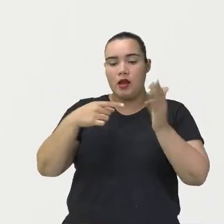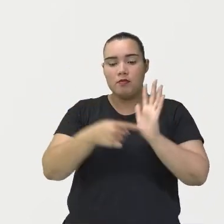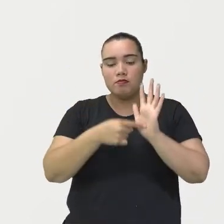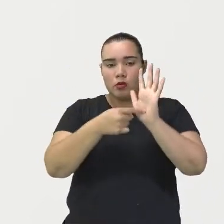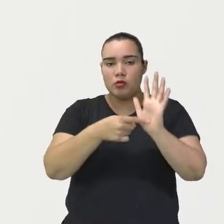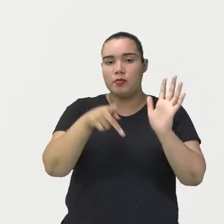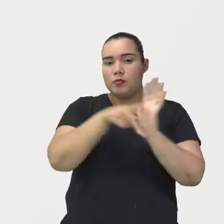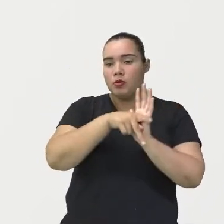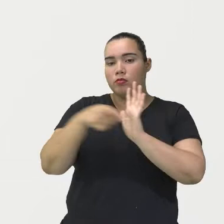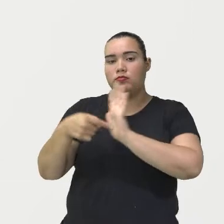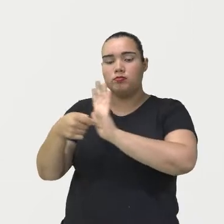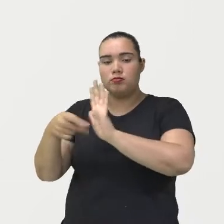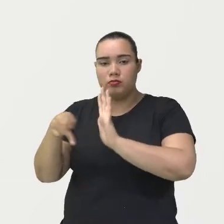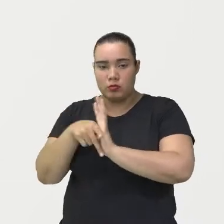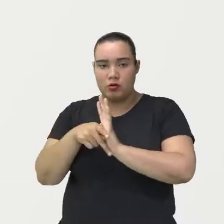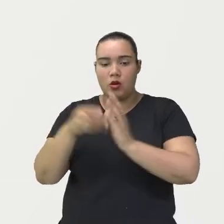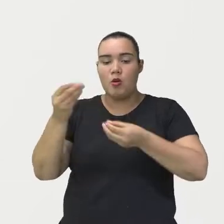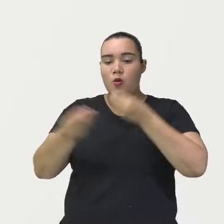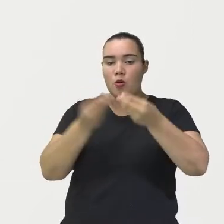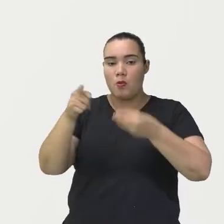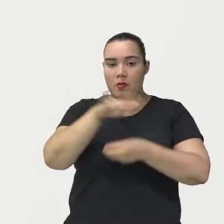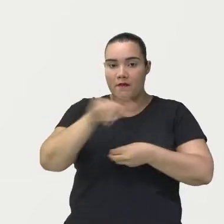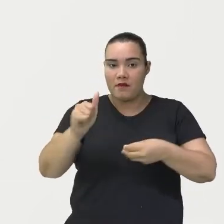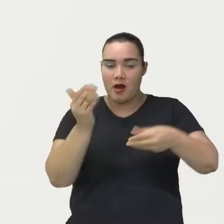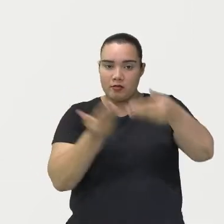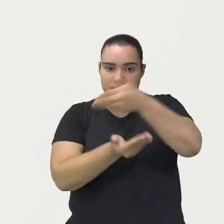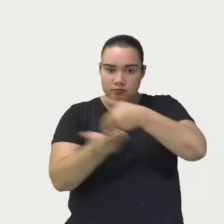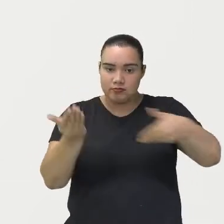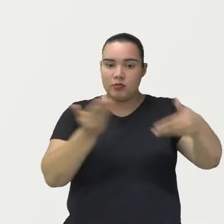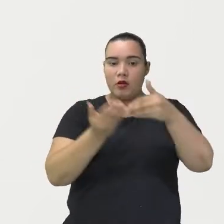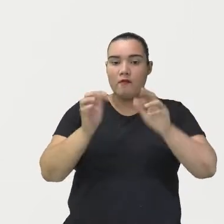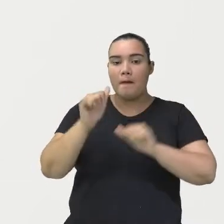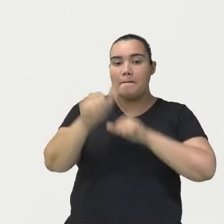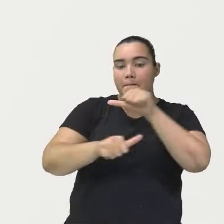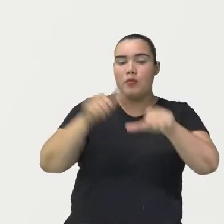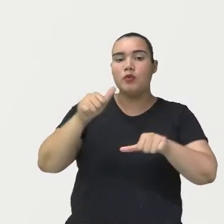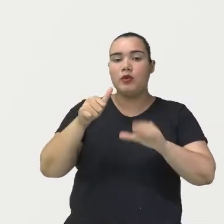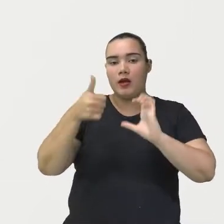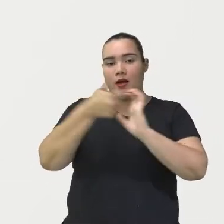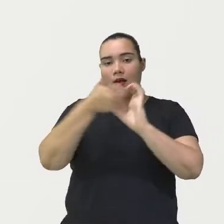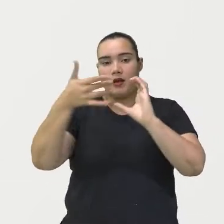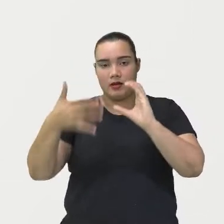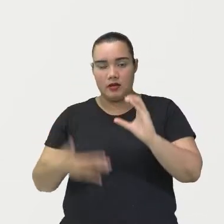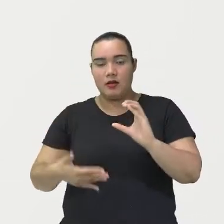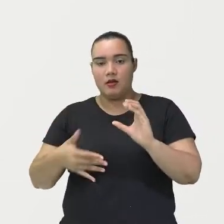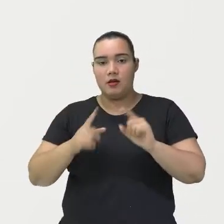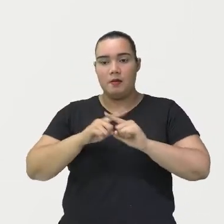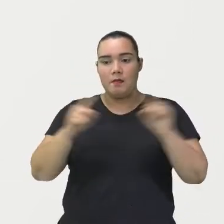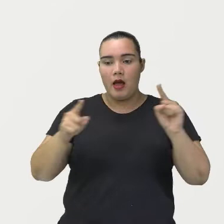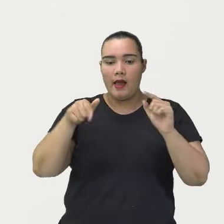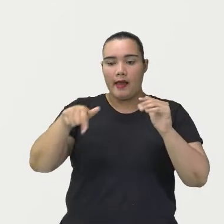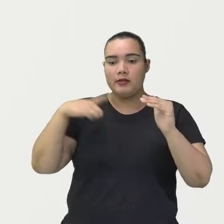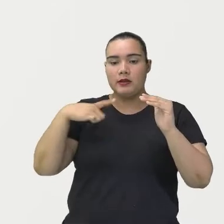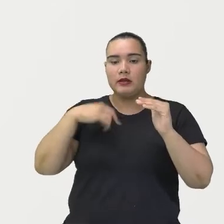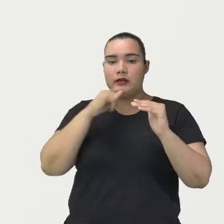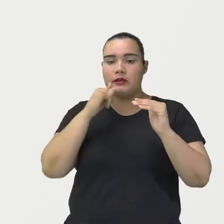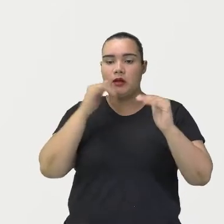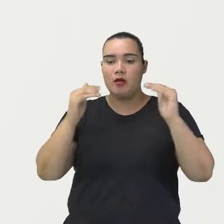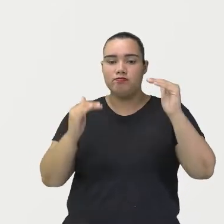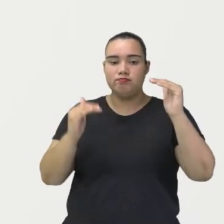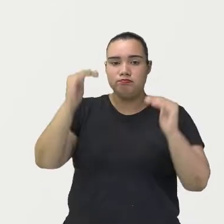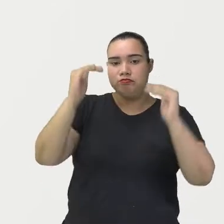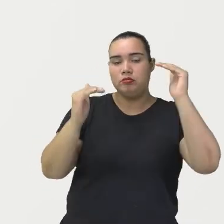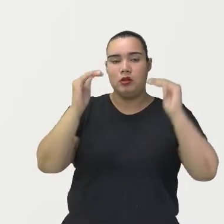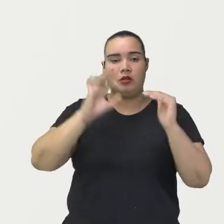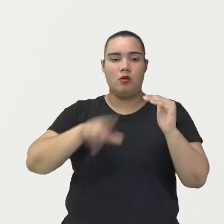e a forma como eles vão interagir vai mudar a característica, mas um não anula o outro. Vocês viram